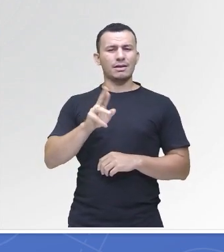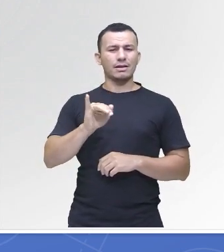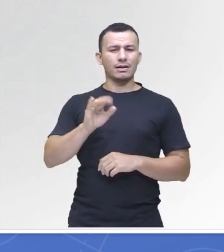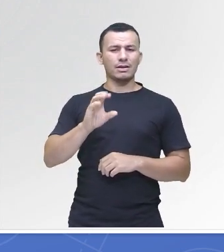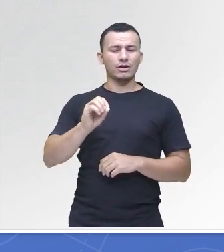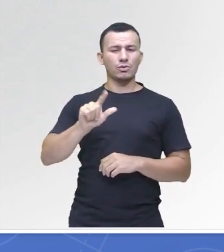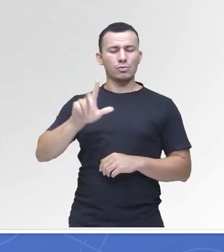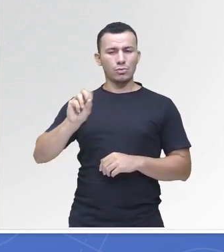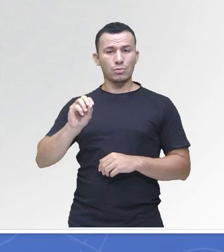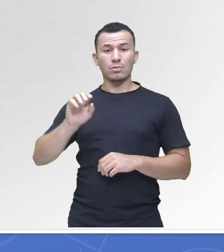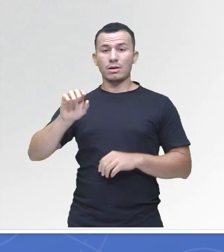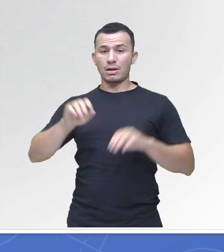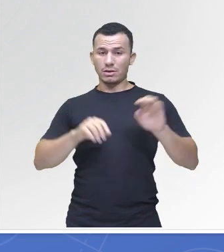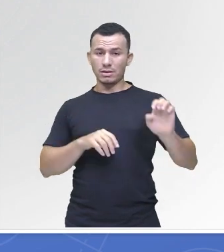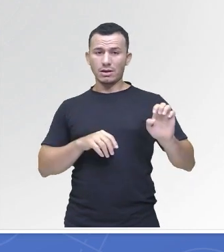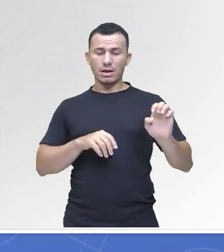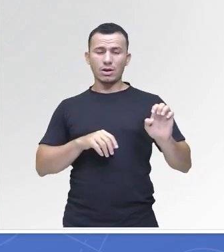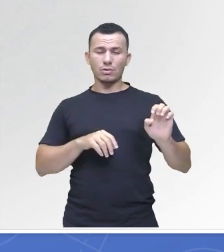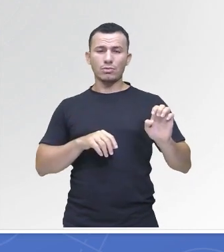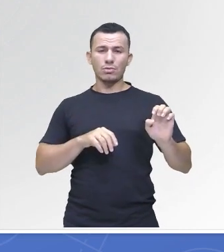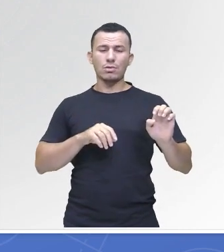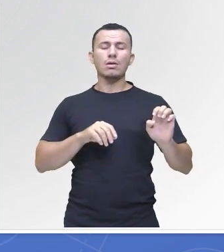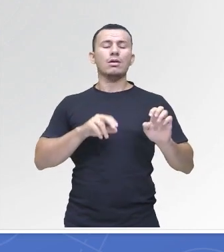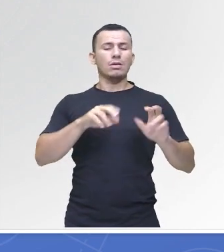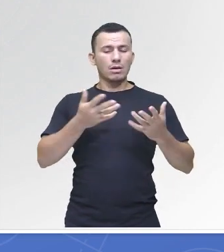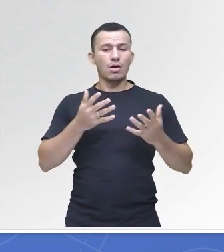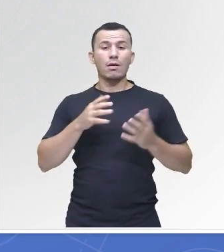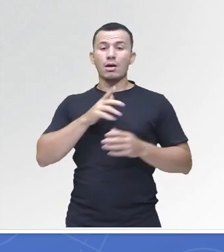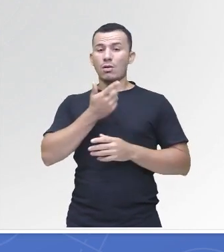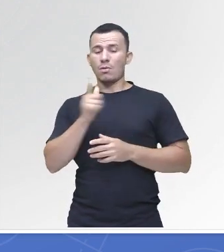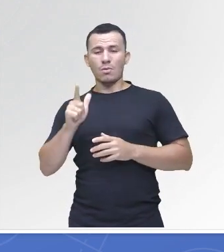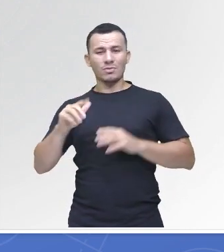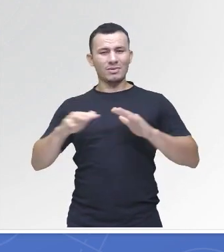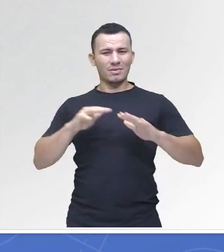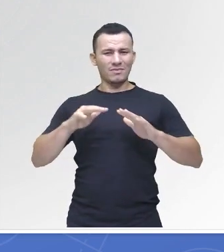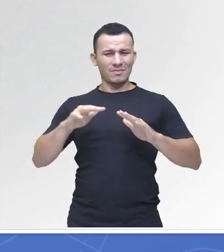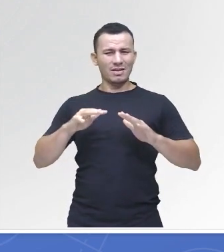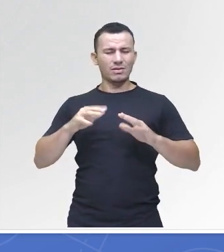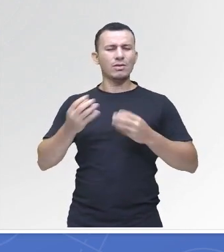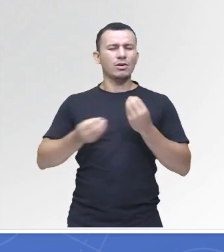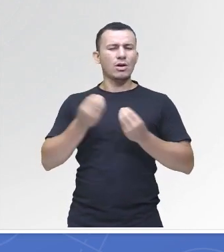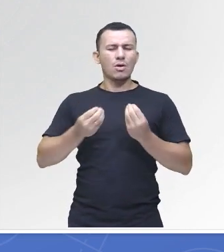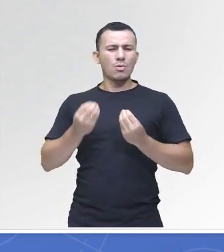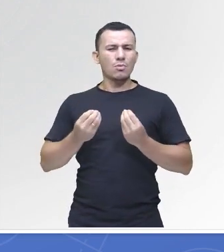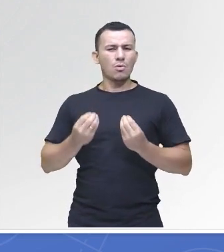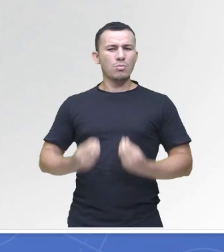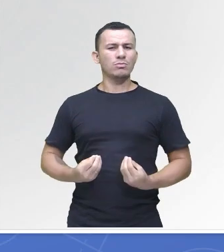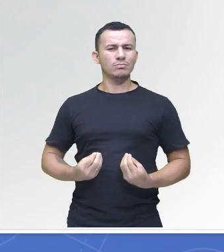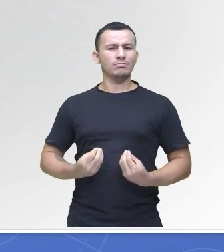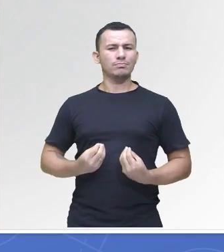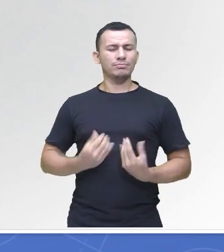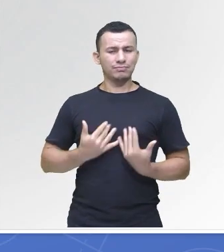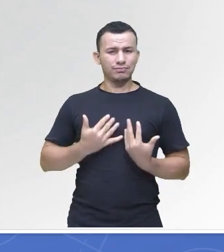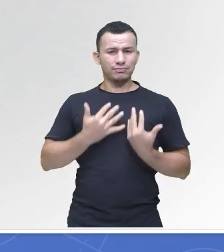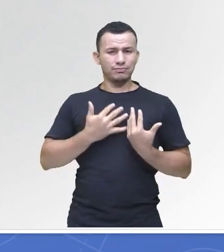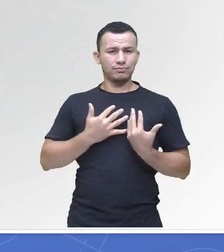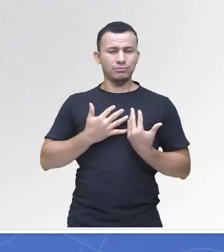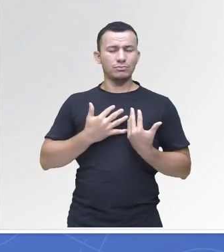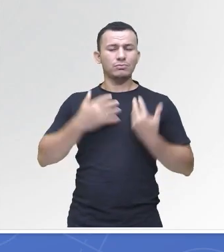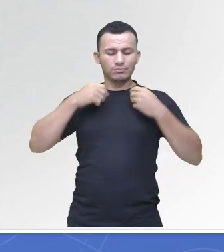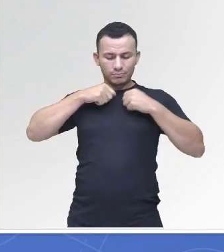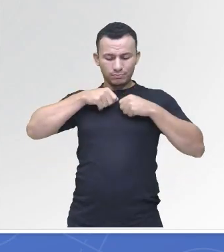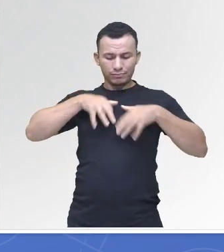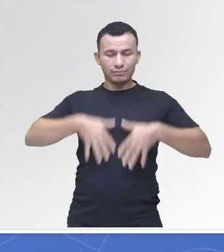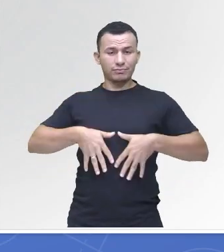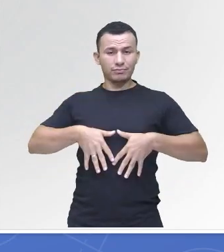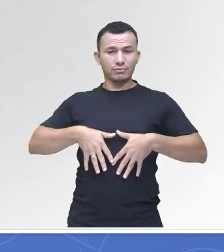corpo por meio da artéria aorta, né? Então, o que vai levar esse sangue rico em oxigênio para o nosso corpo?